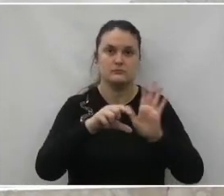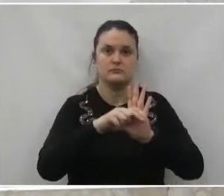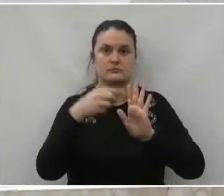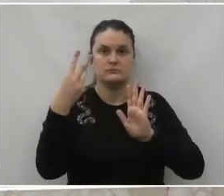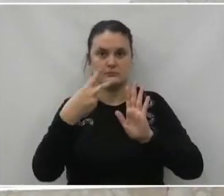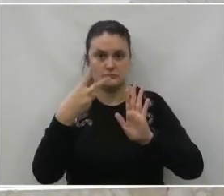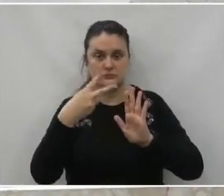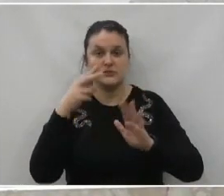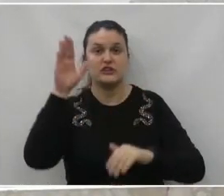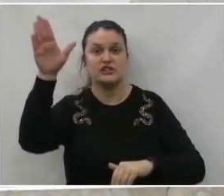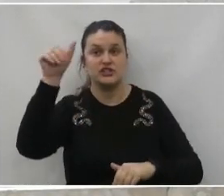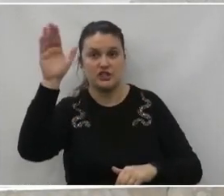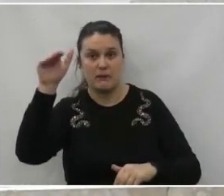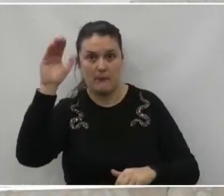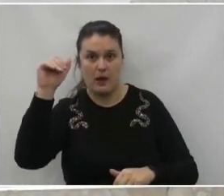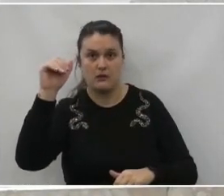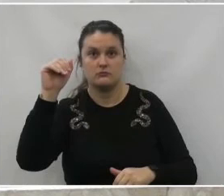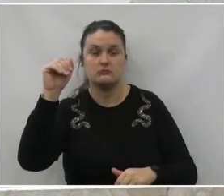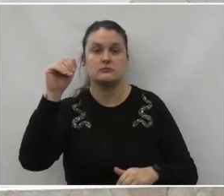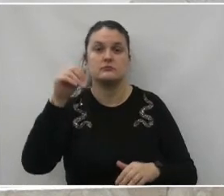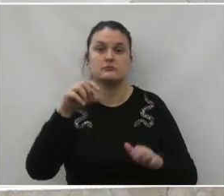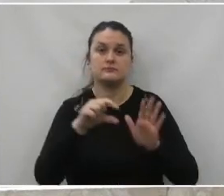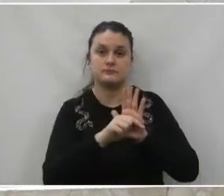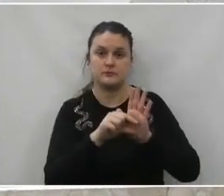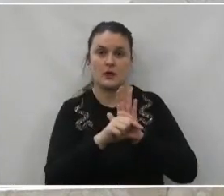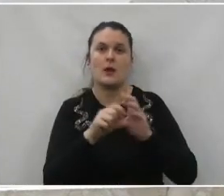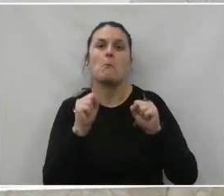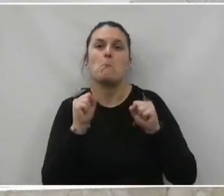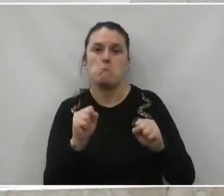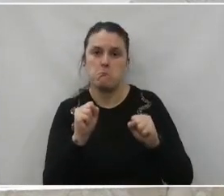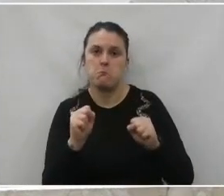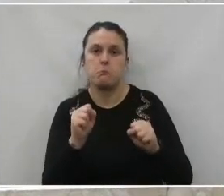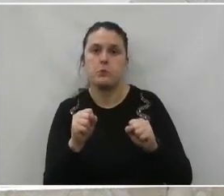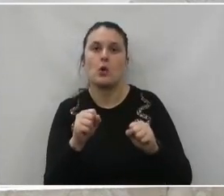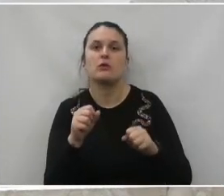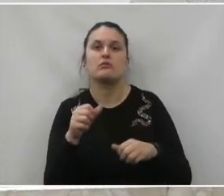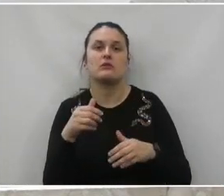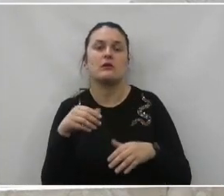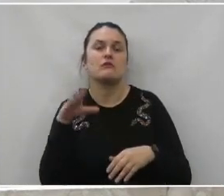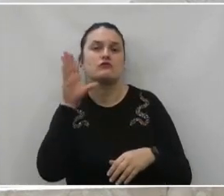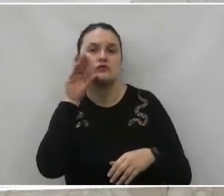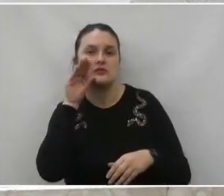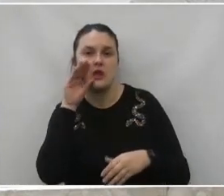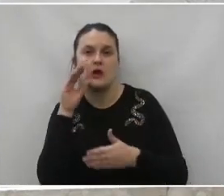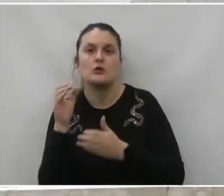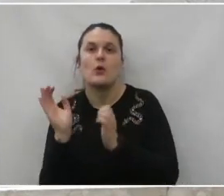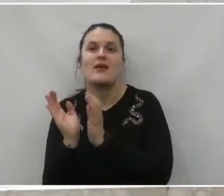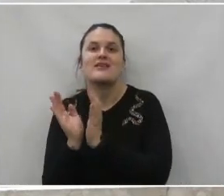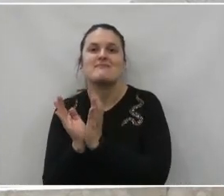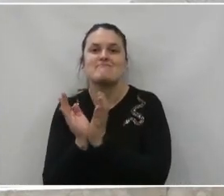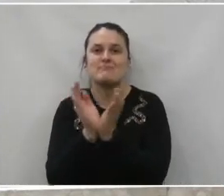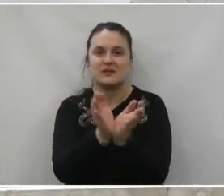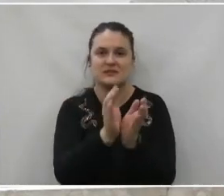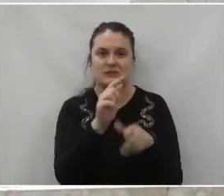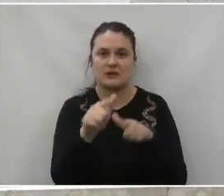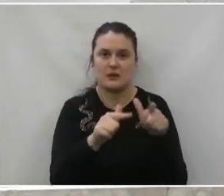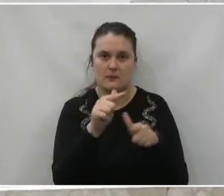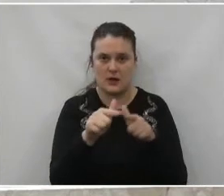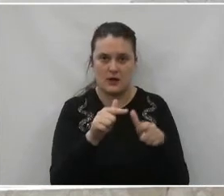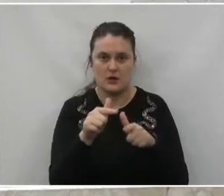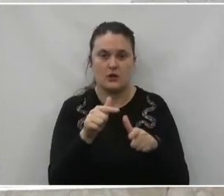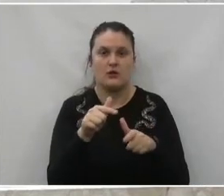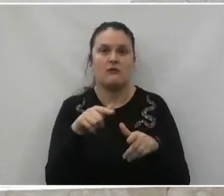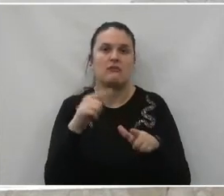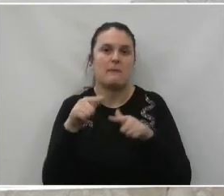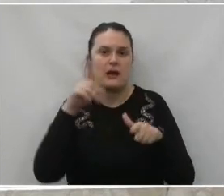A convocação de que trata o caput poderá alcançar inclusive os servidores cedidos, os que estiverem exercendo funções de